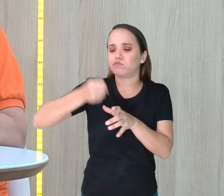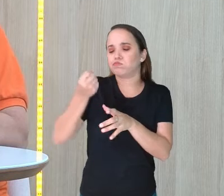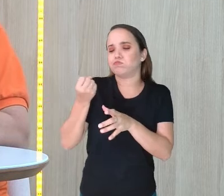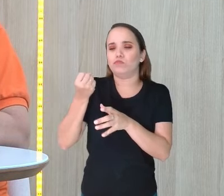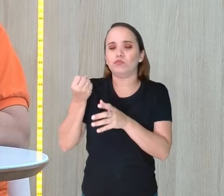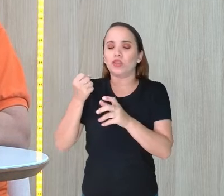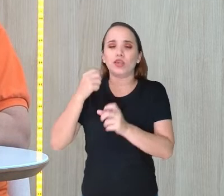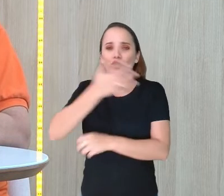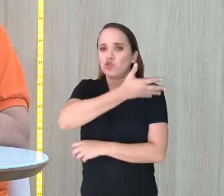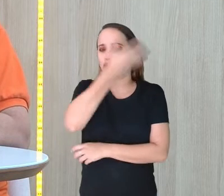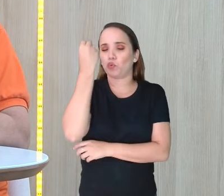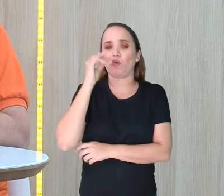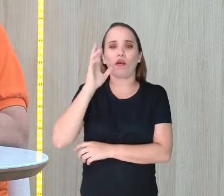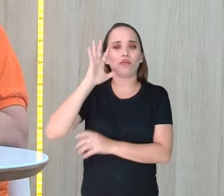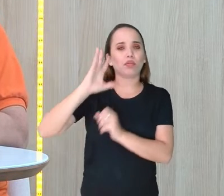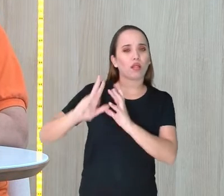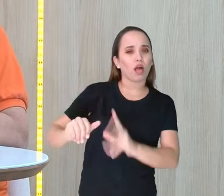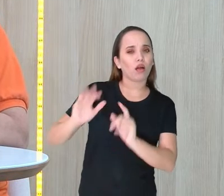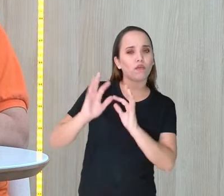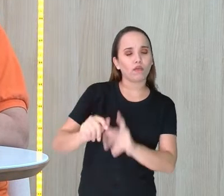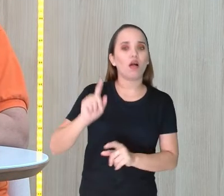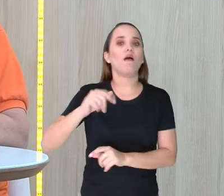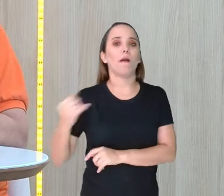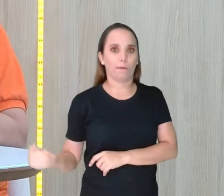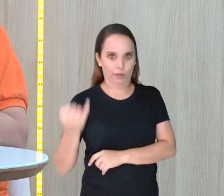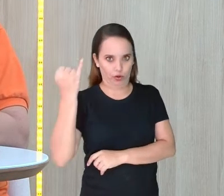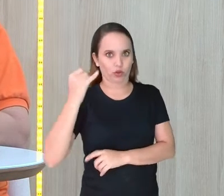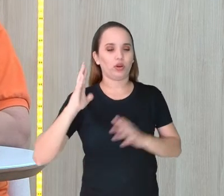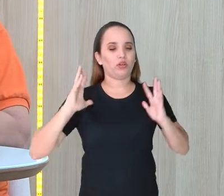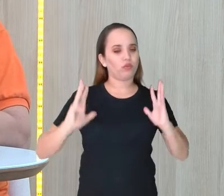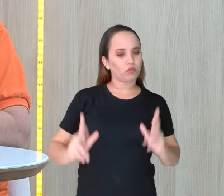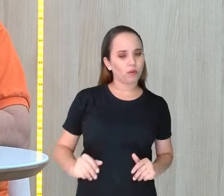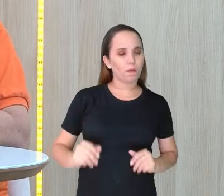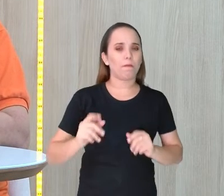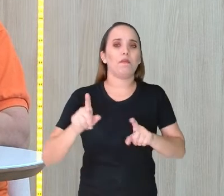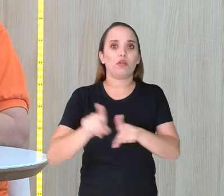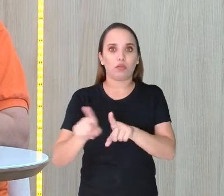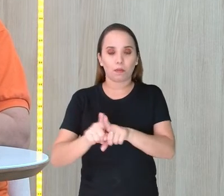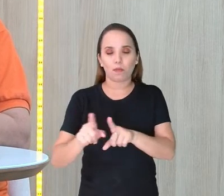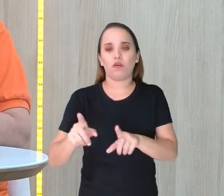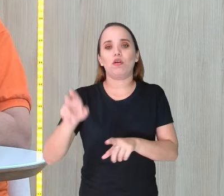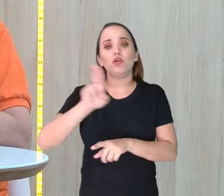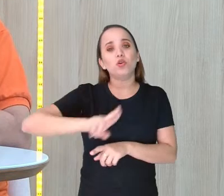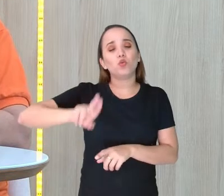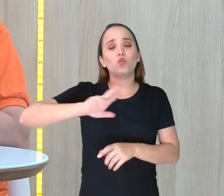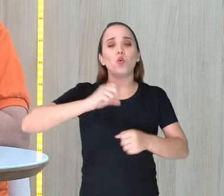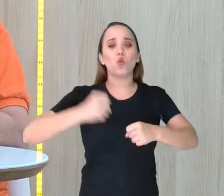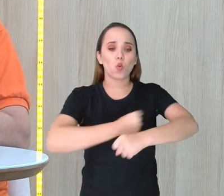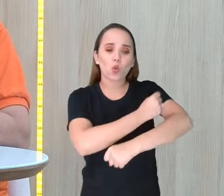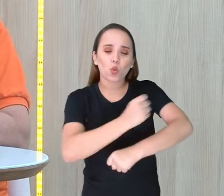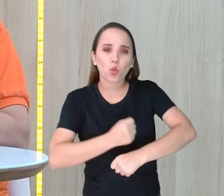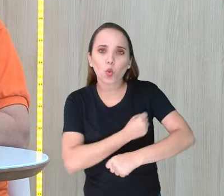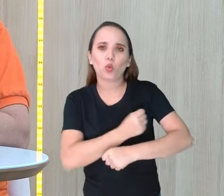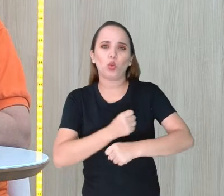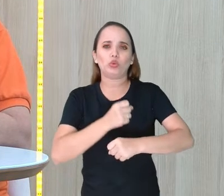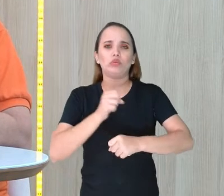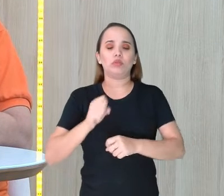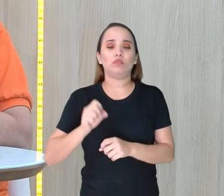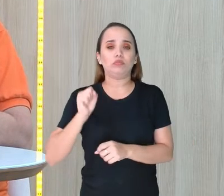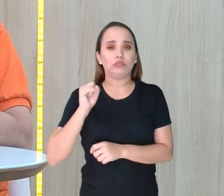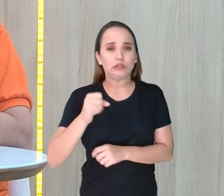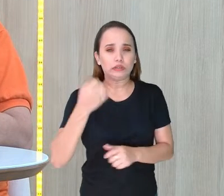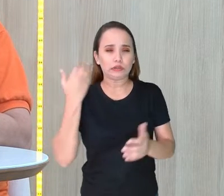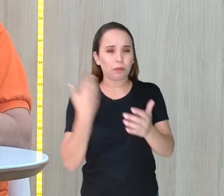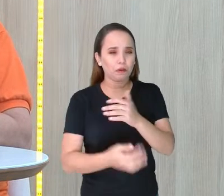fruteira. É importante também ver a questão dos alimentos durante o cozimento. Se ultrapassou, gente, se queimou, evita